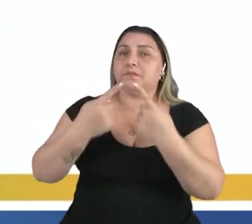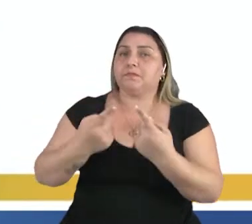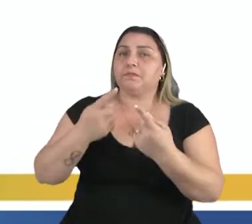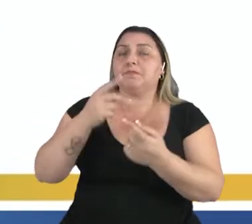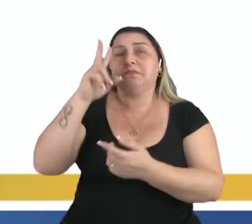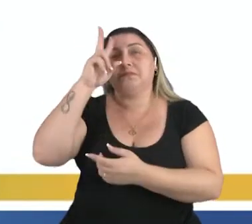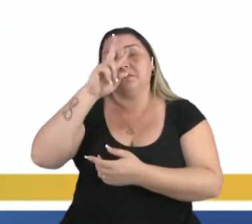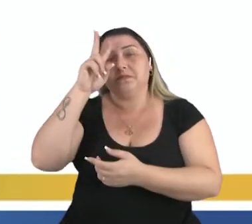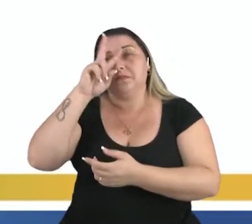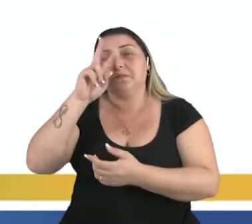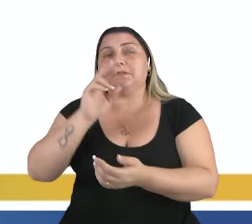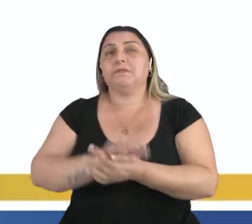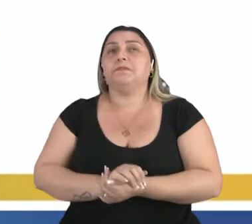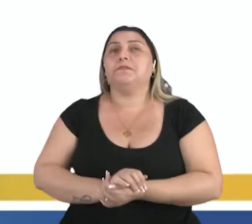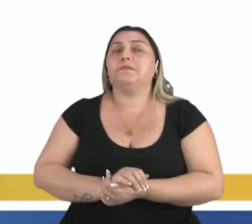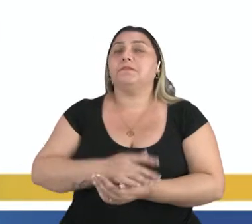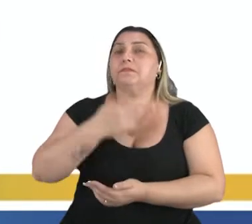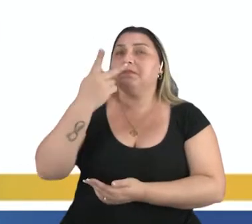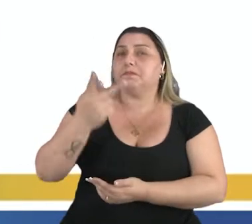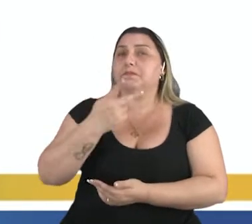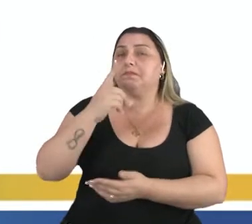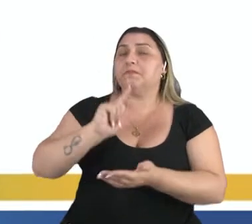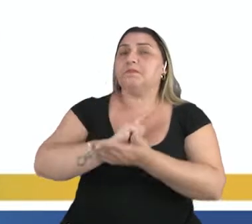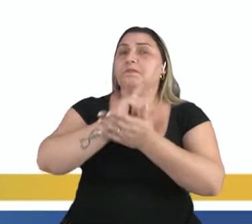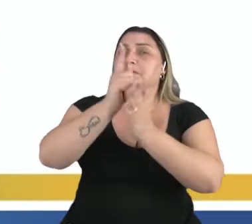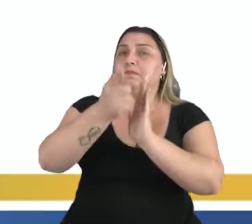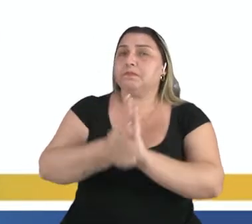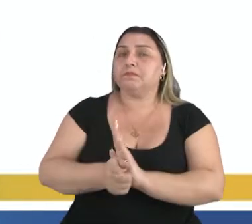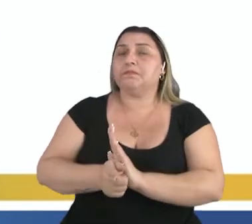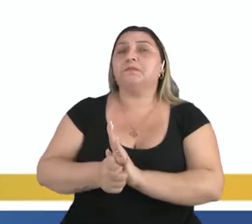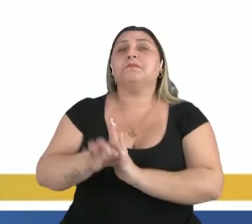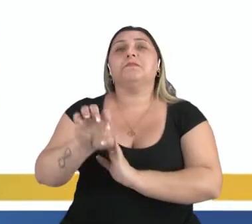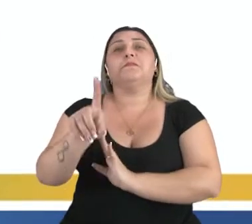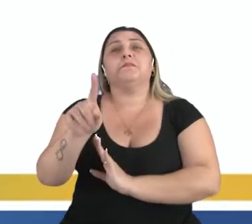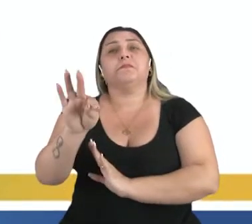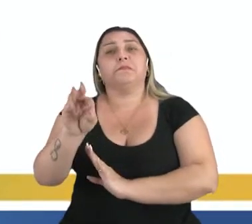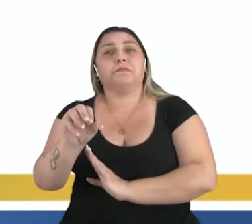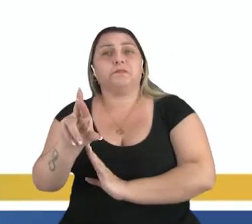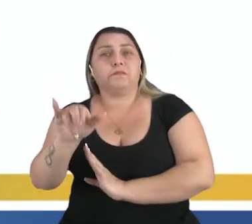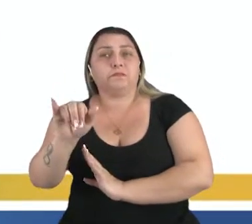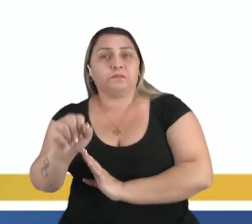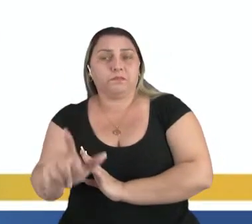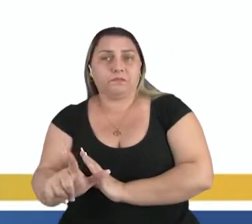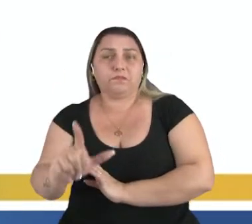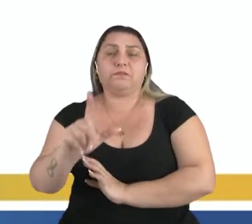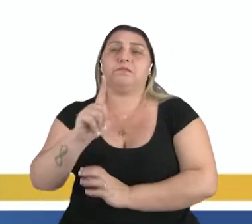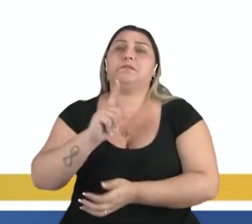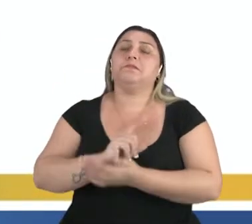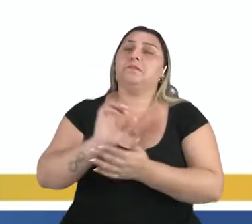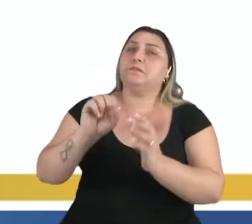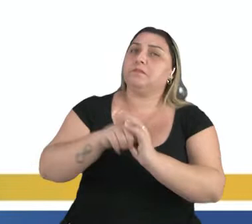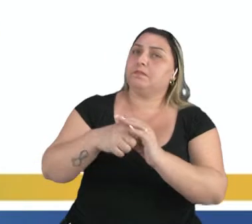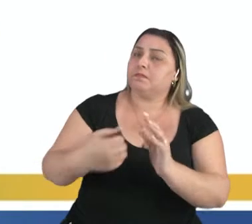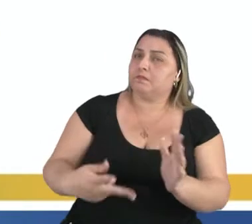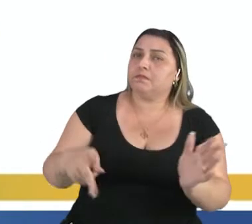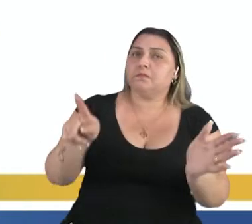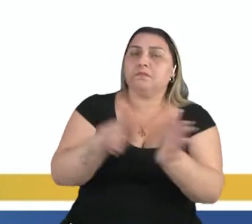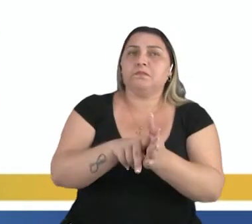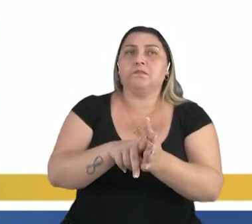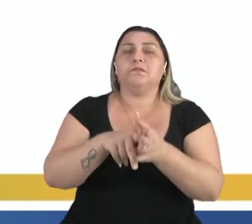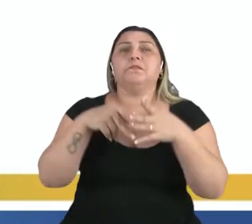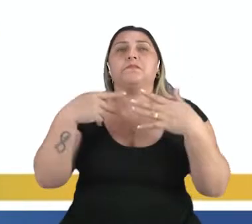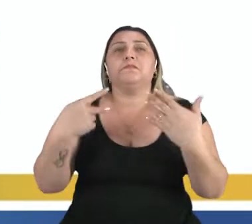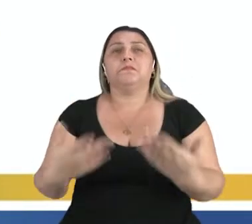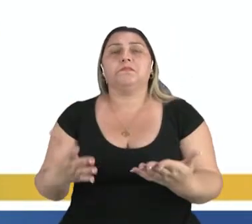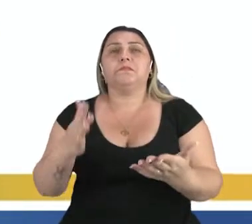galera, lembrem que aqui nós estamos falando do gênero editorial, né? Ele tem uma característica específica